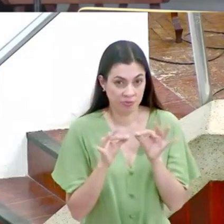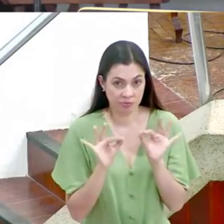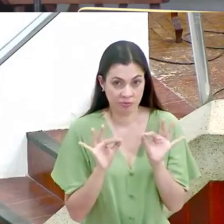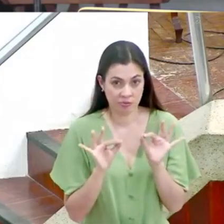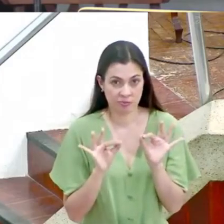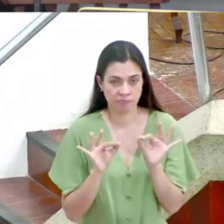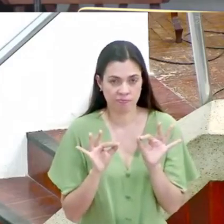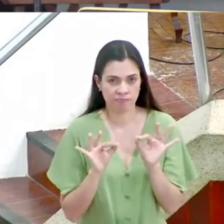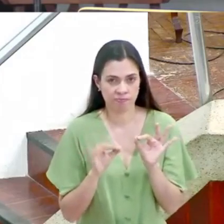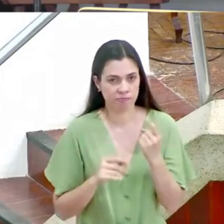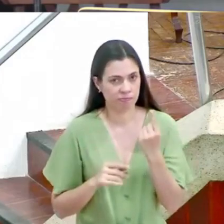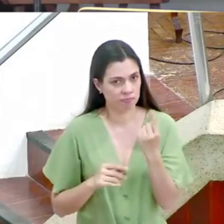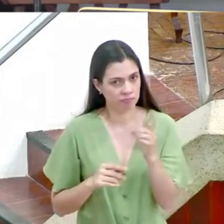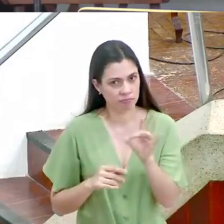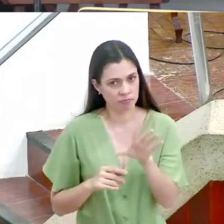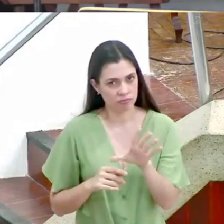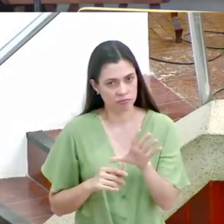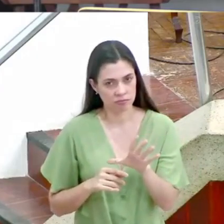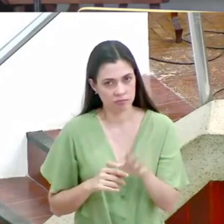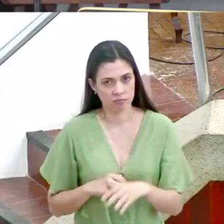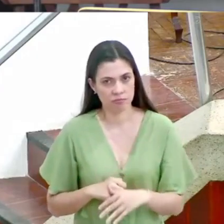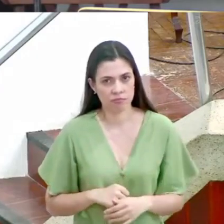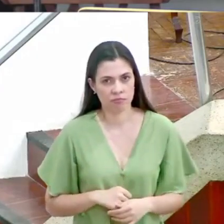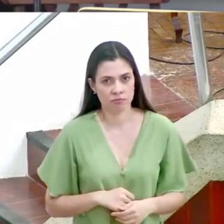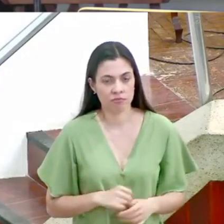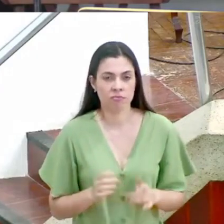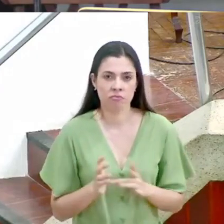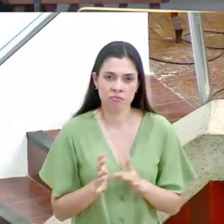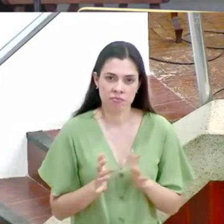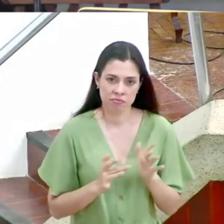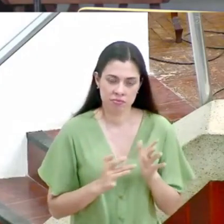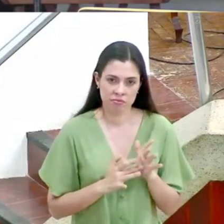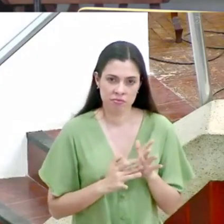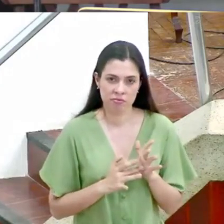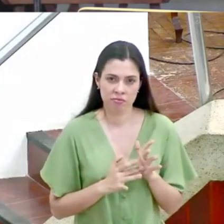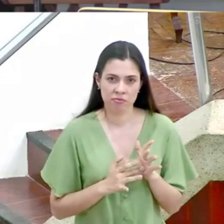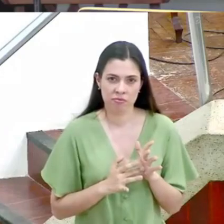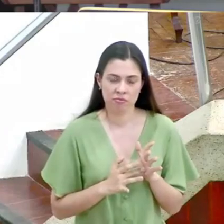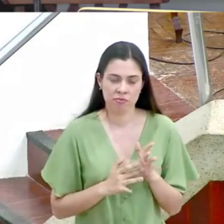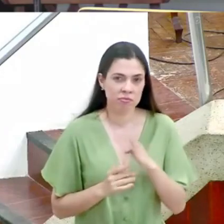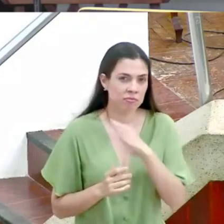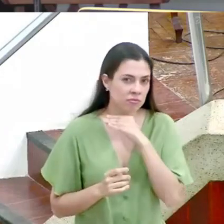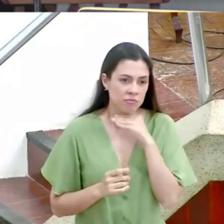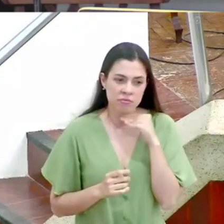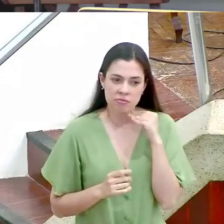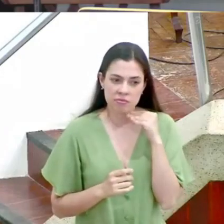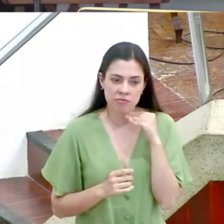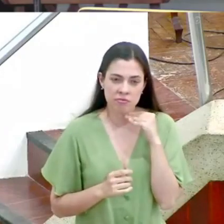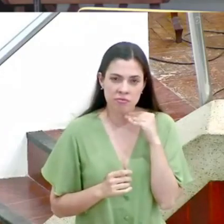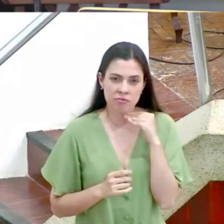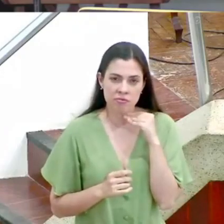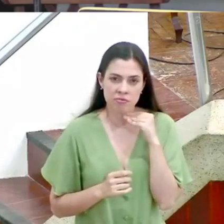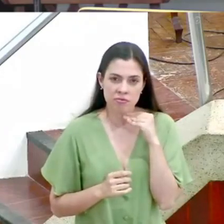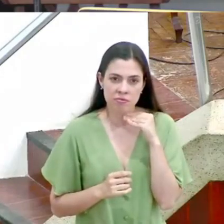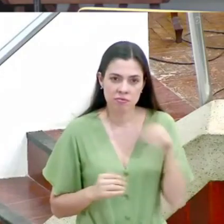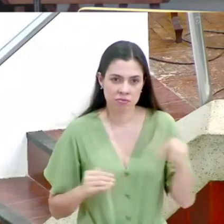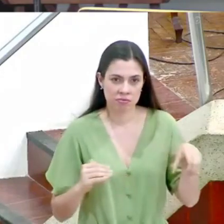Evangelho é uma Cristo morto